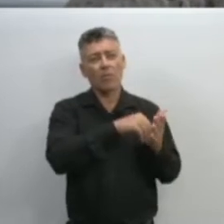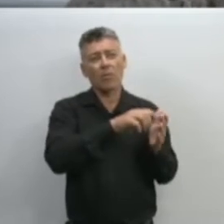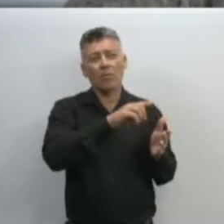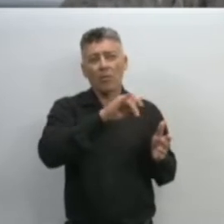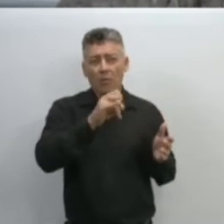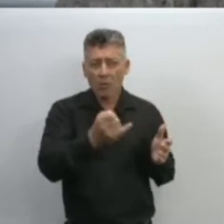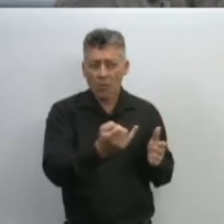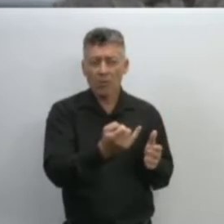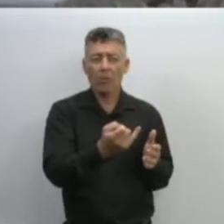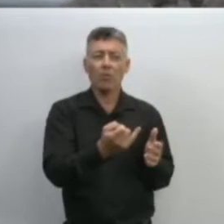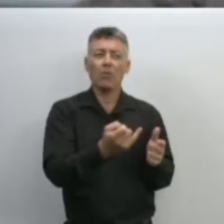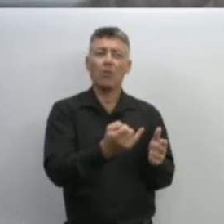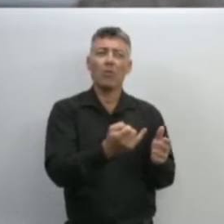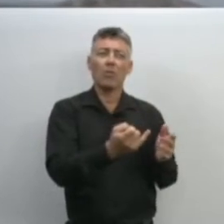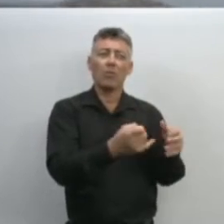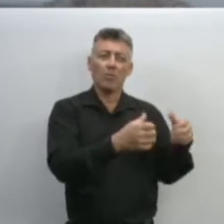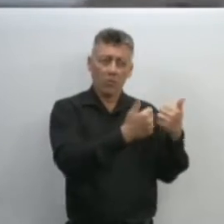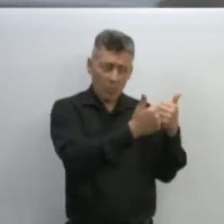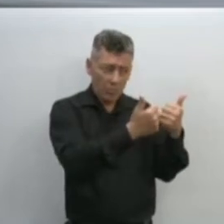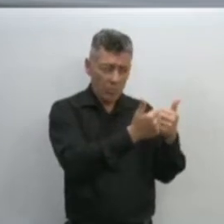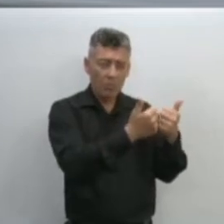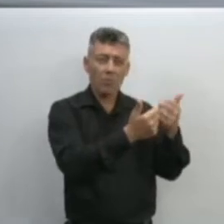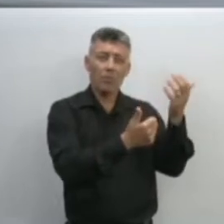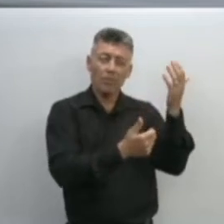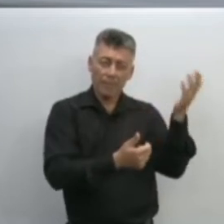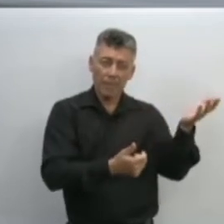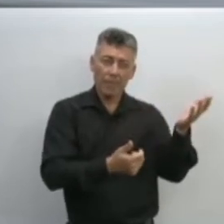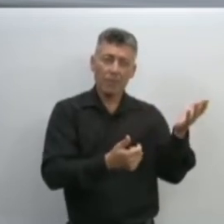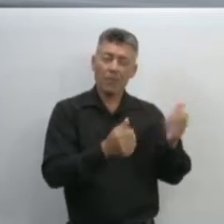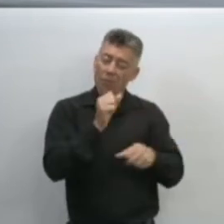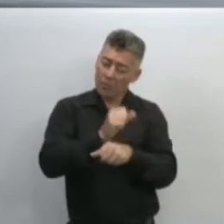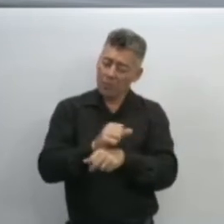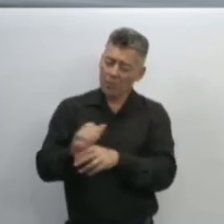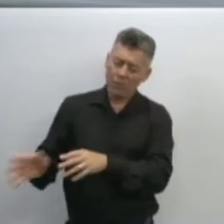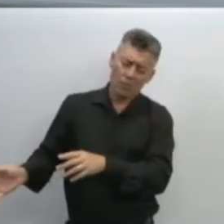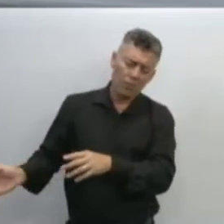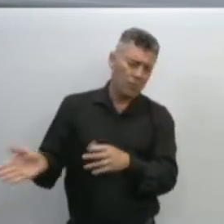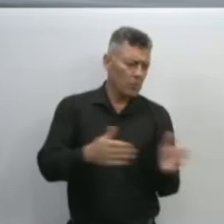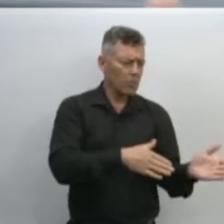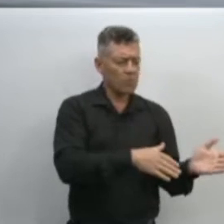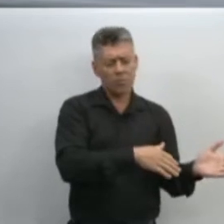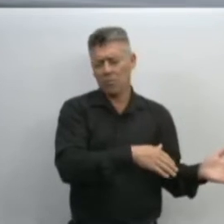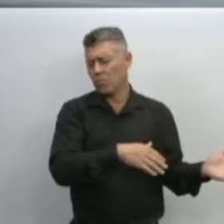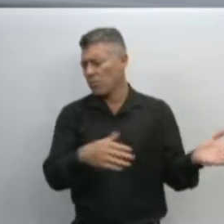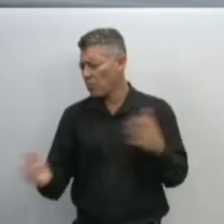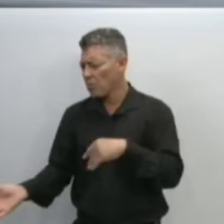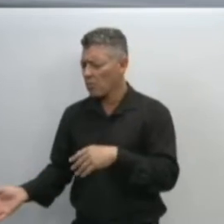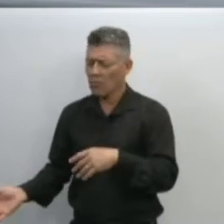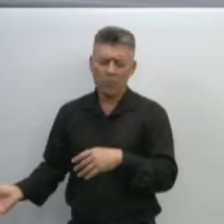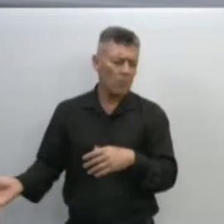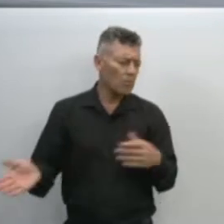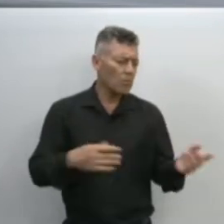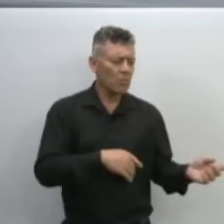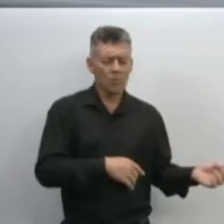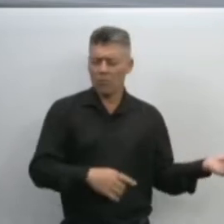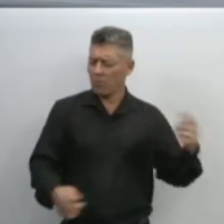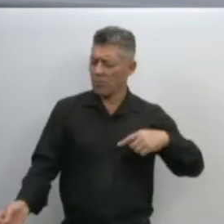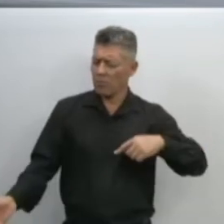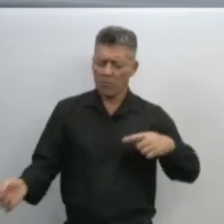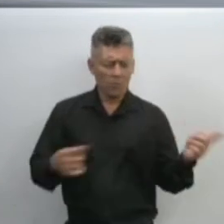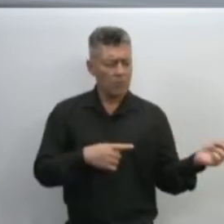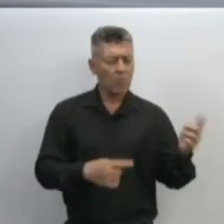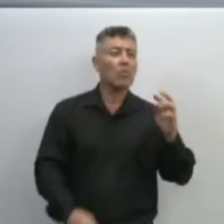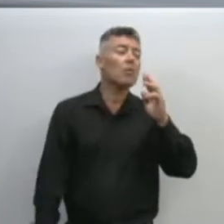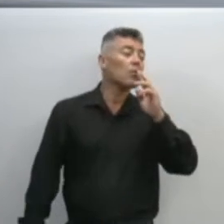trânsito, que ele resolva. Agora, que pare com esse jogo de empurra, para que a gente possa dar uma